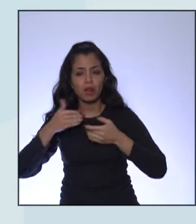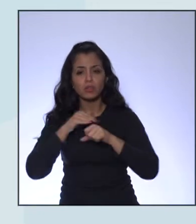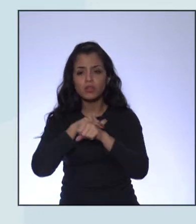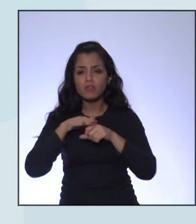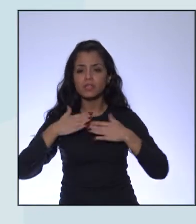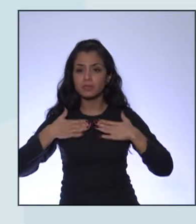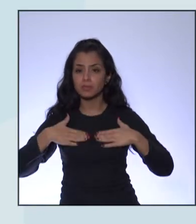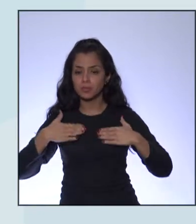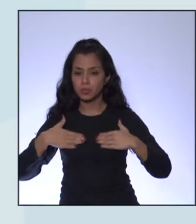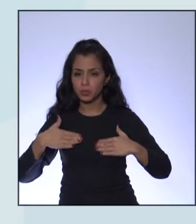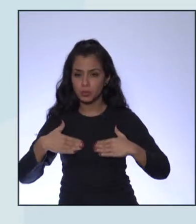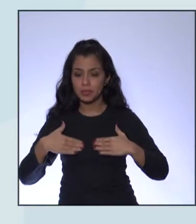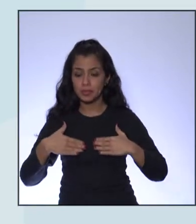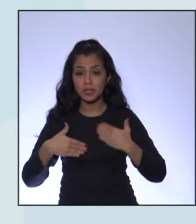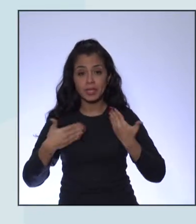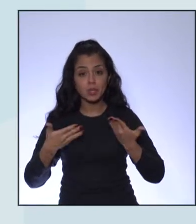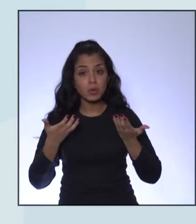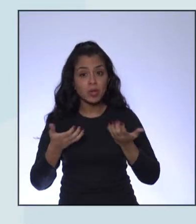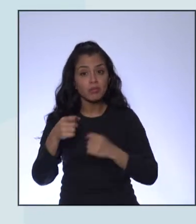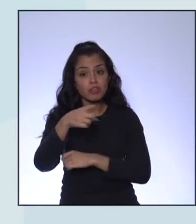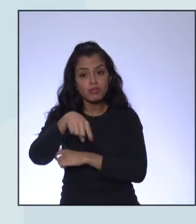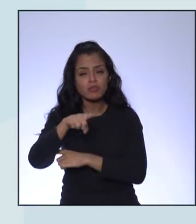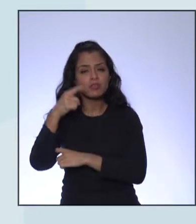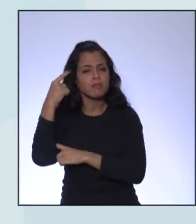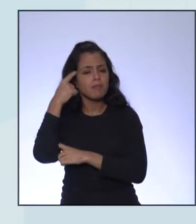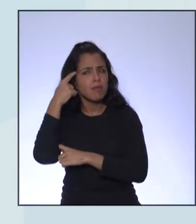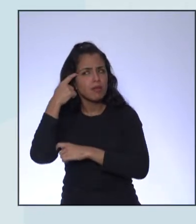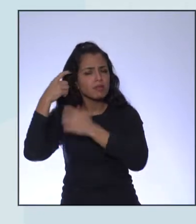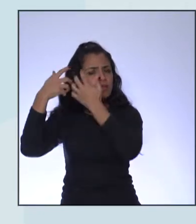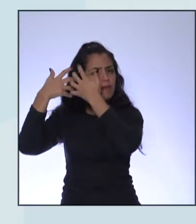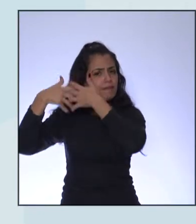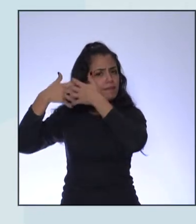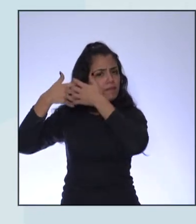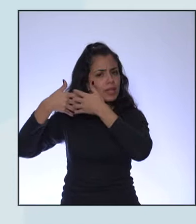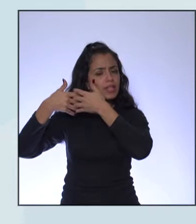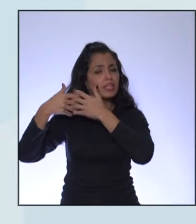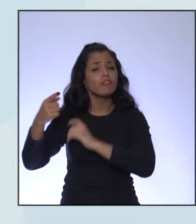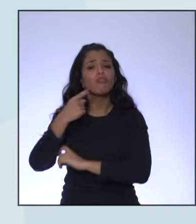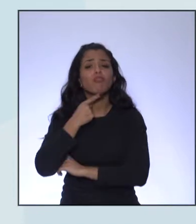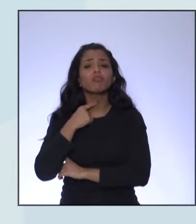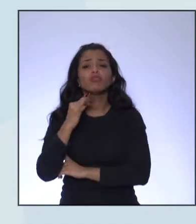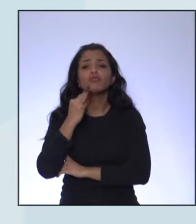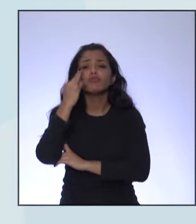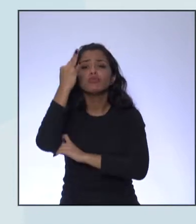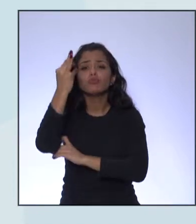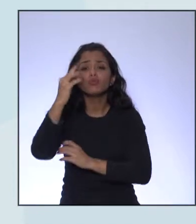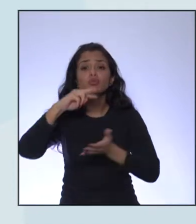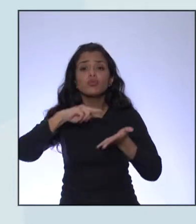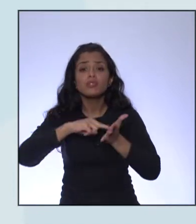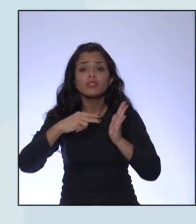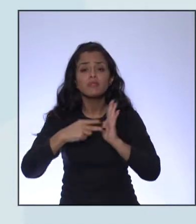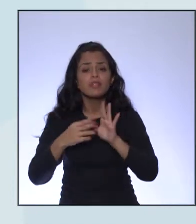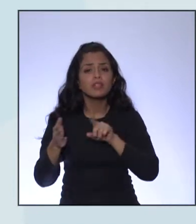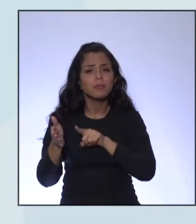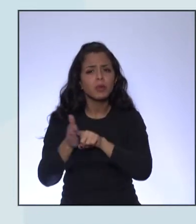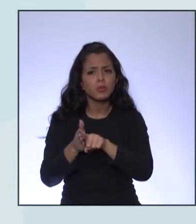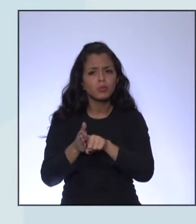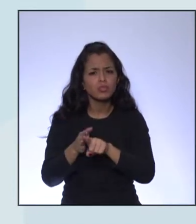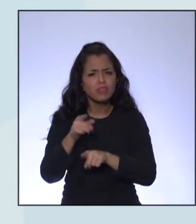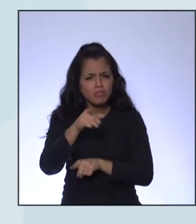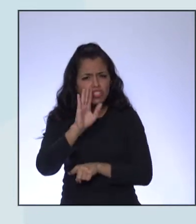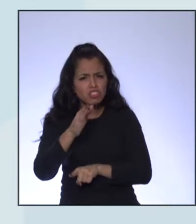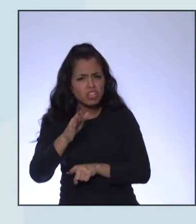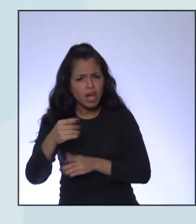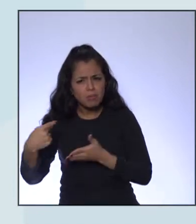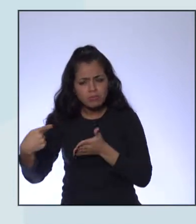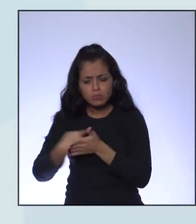tranquila. Então, eu queria que vocês pensassem no que vocês querem ser quando crescer. O que significa essa pergunta? Será que alguém já perguntou isso